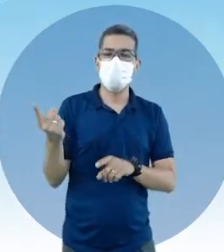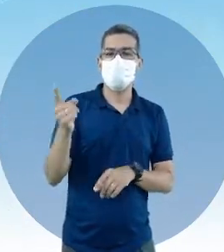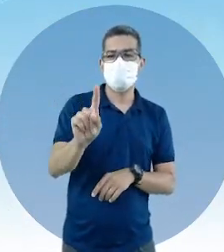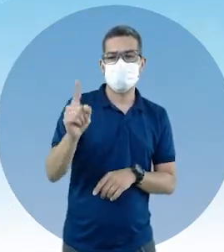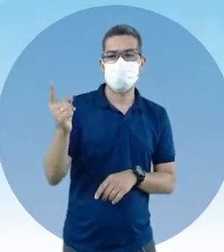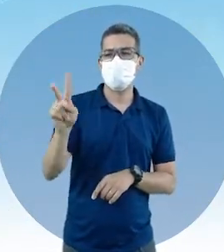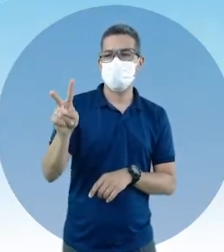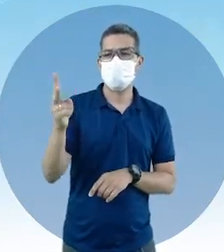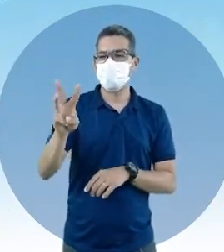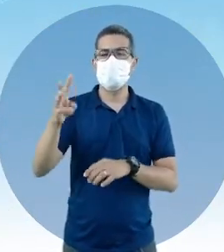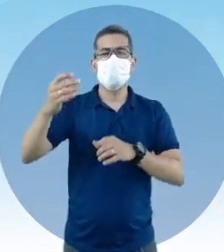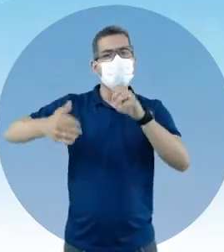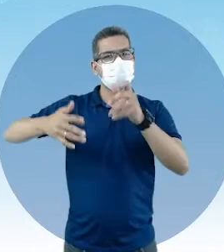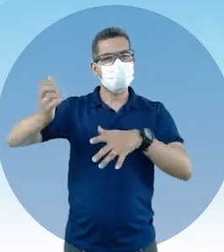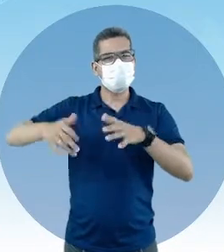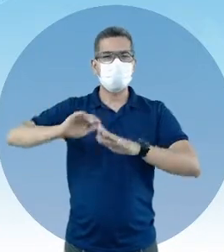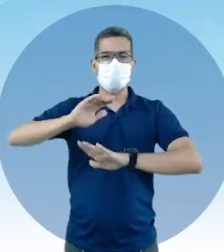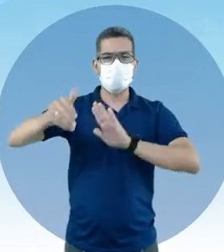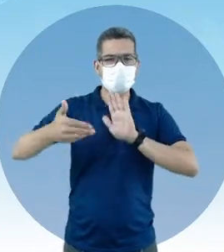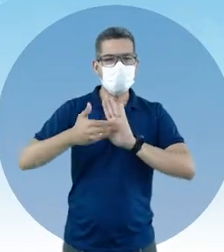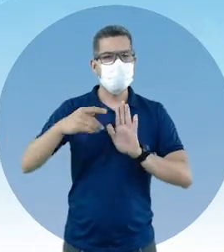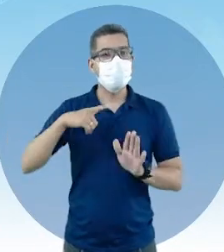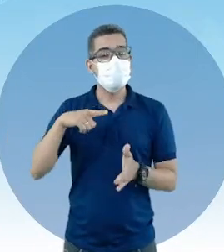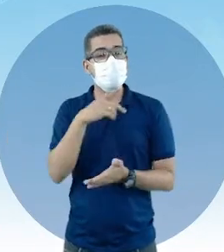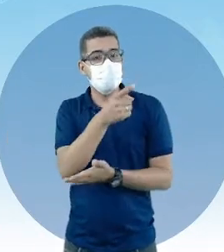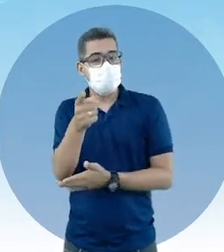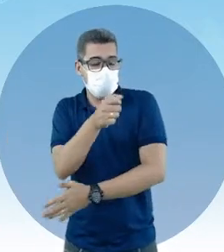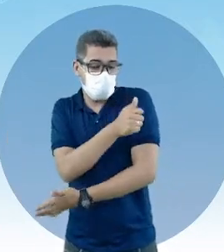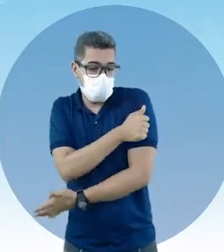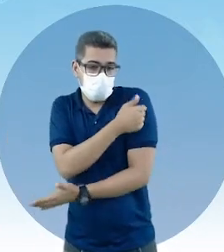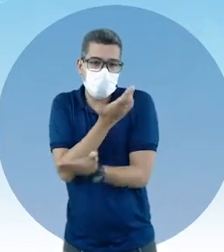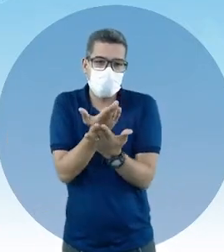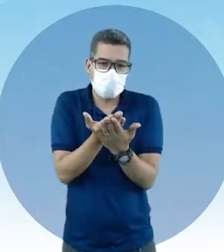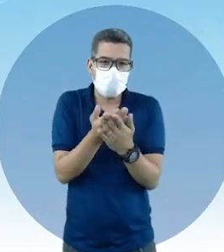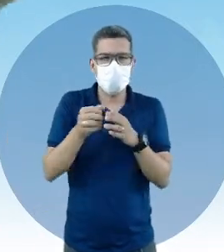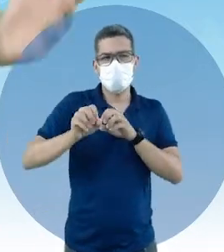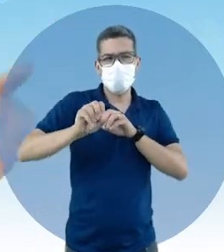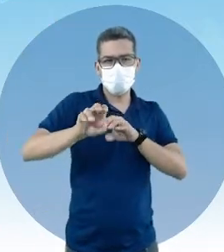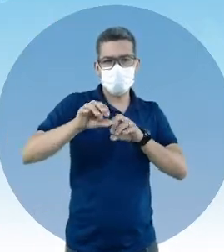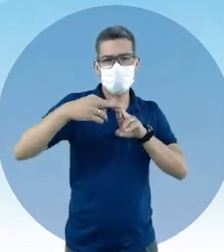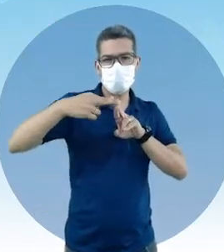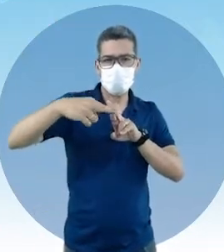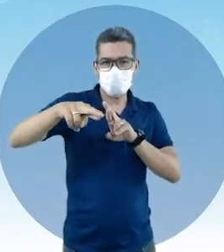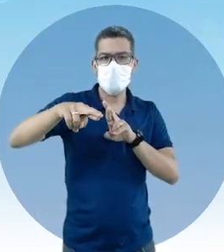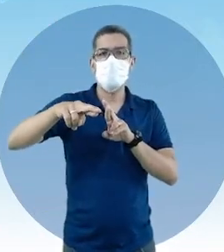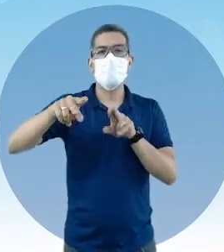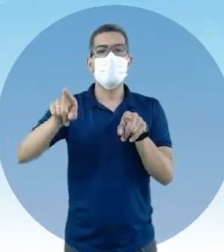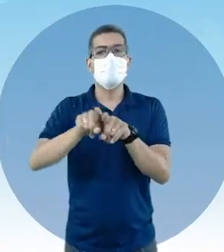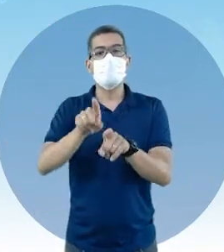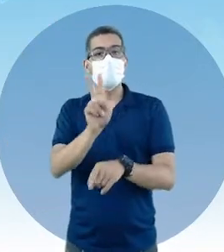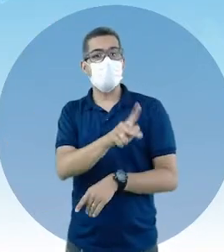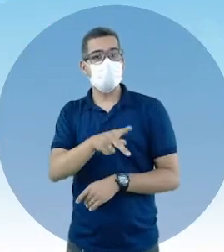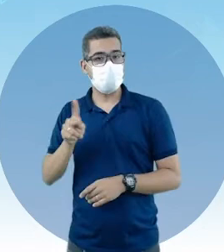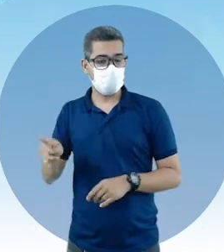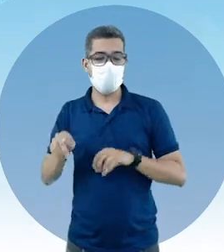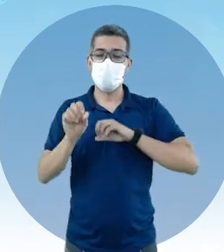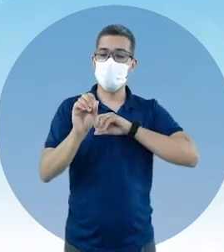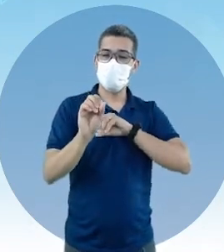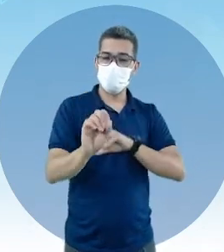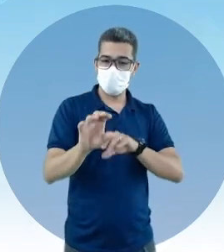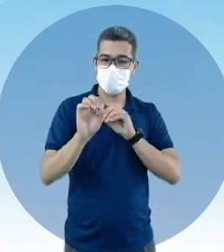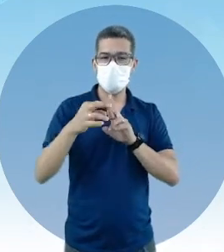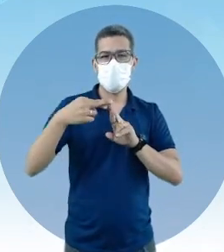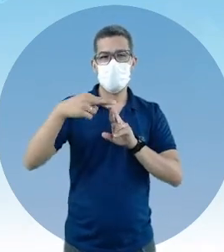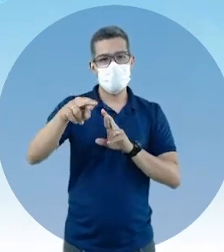Discutidos. E por isso mando um abraço a todos os estudantes do ensino religioso e dos professores de ensino religioso